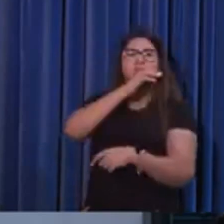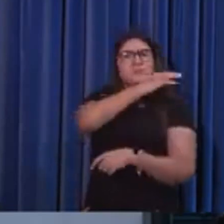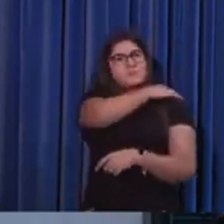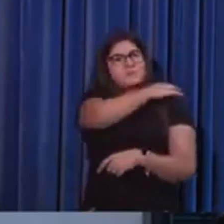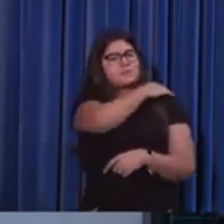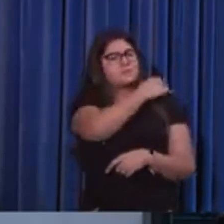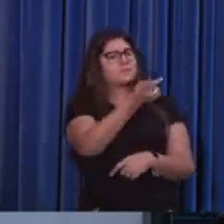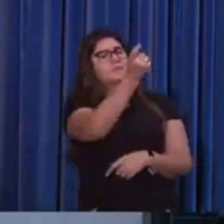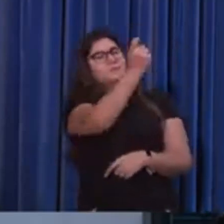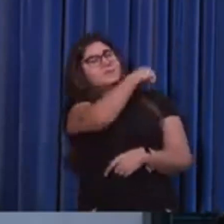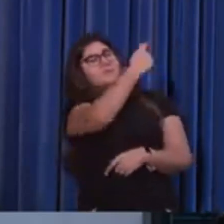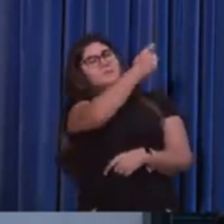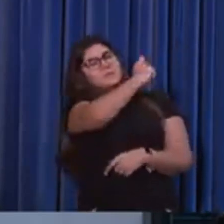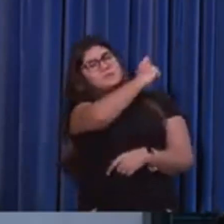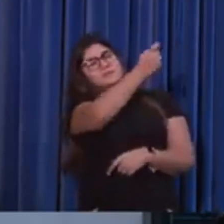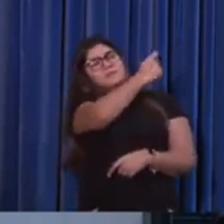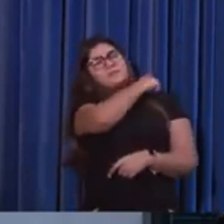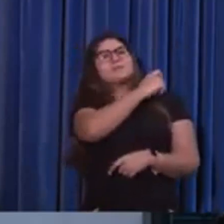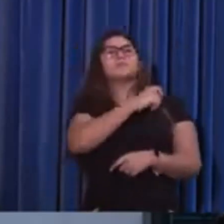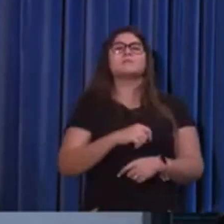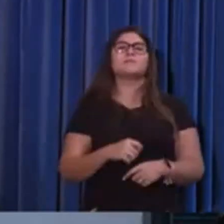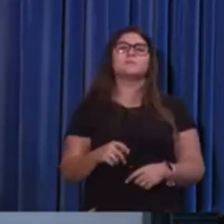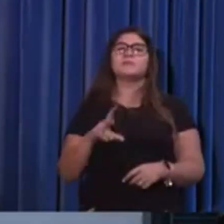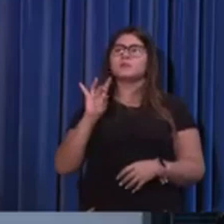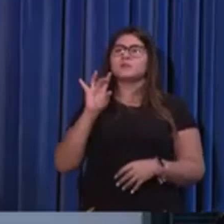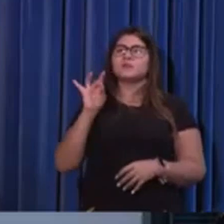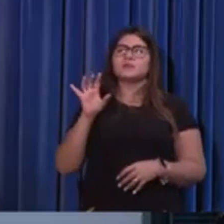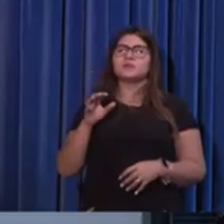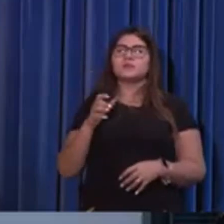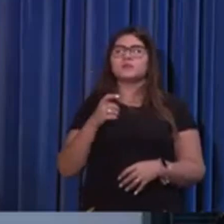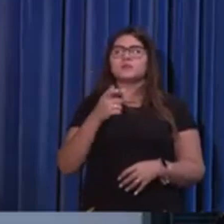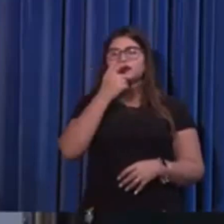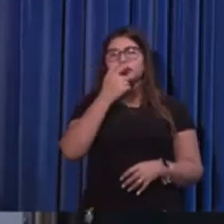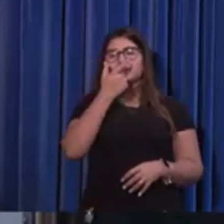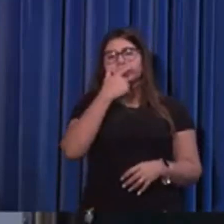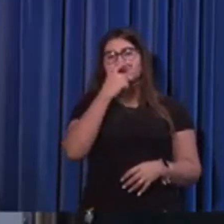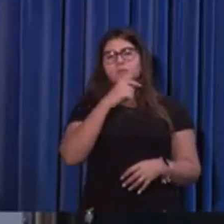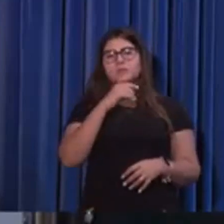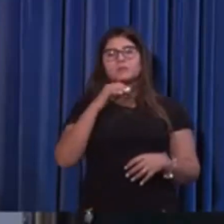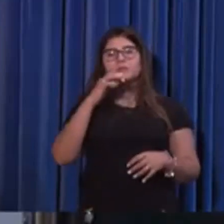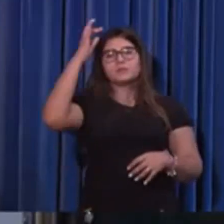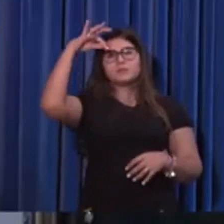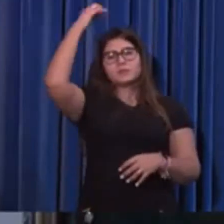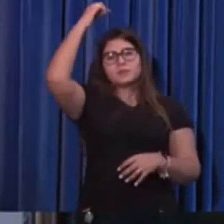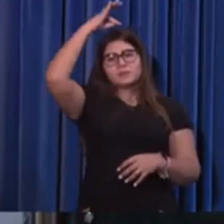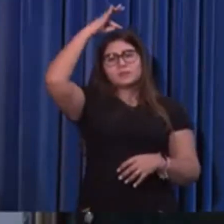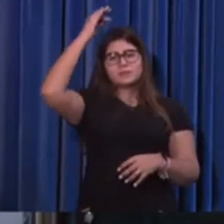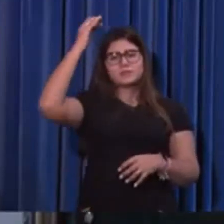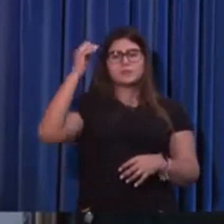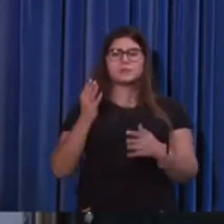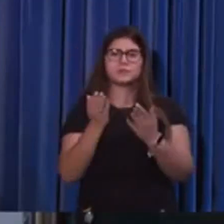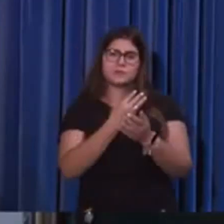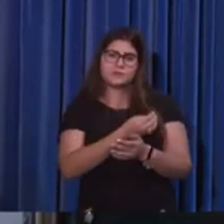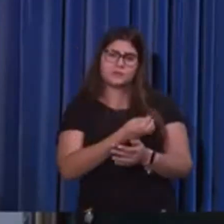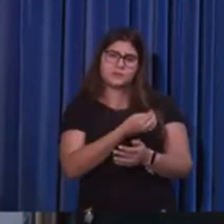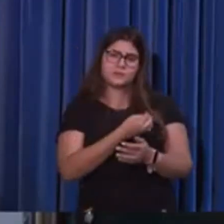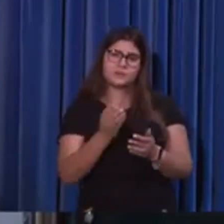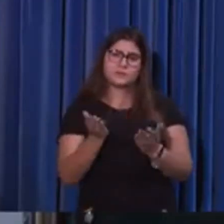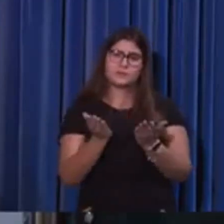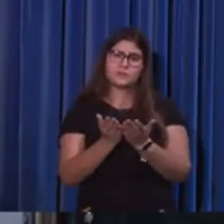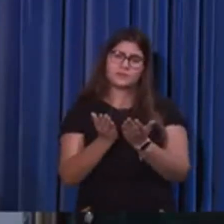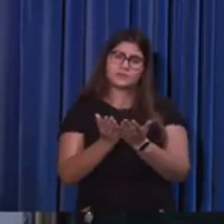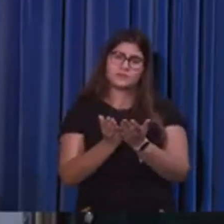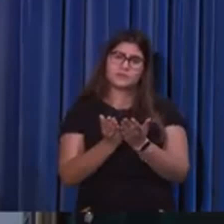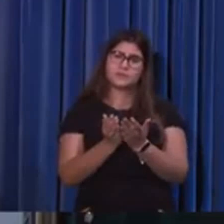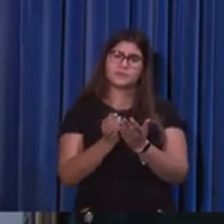açoites, só pode ser fruto do Espírito Santo na vida do cristão. Vejam só os nossos irmãos Paulo e